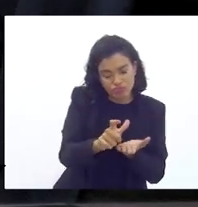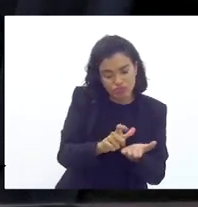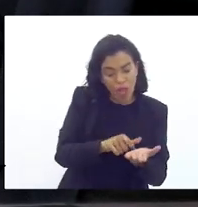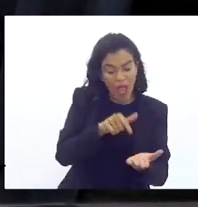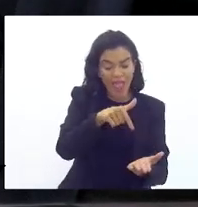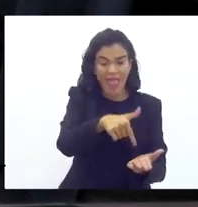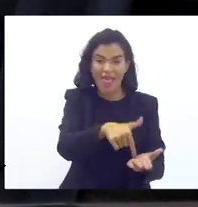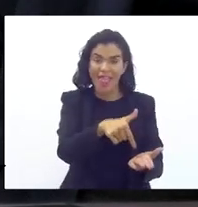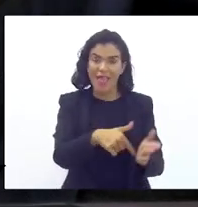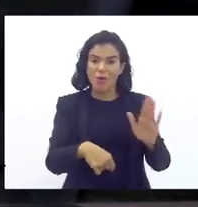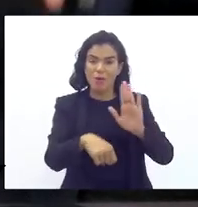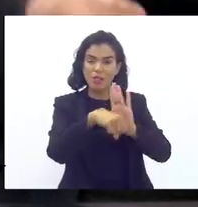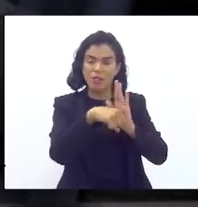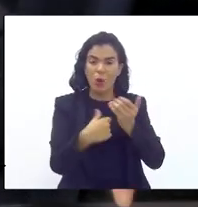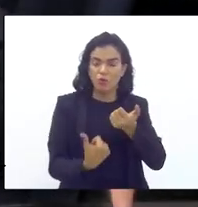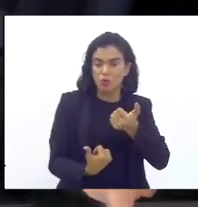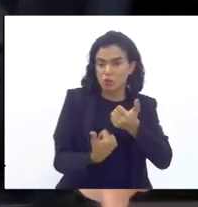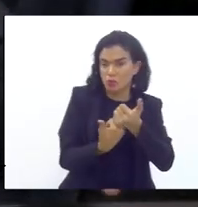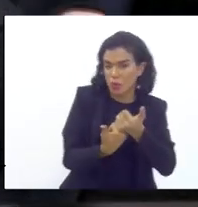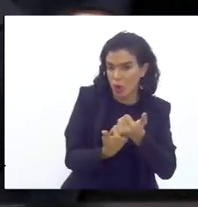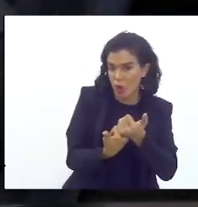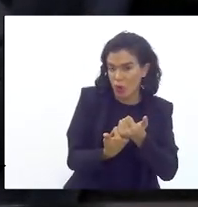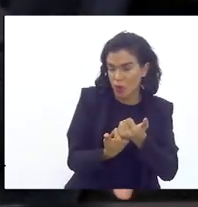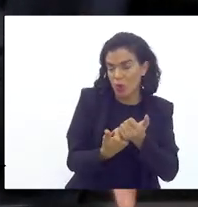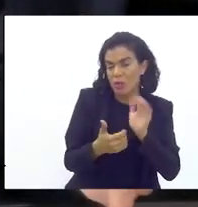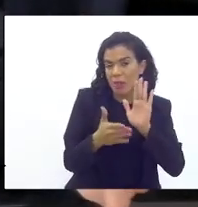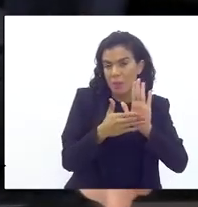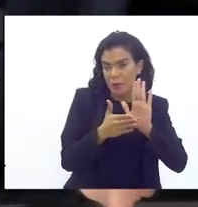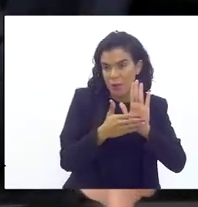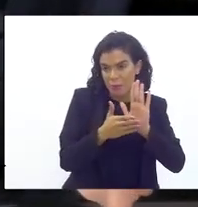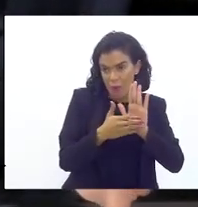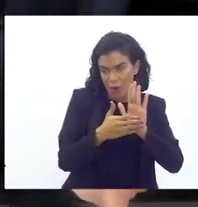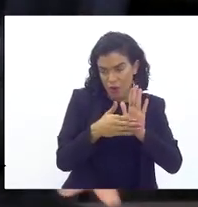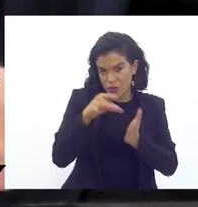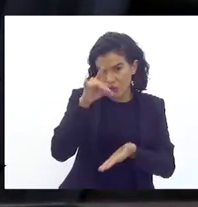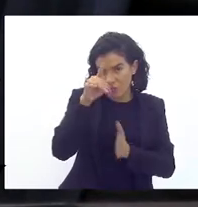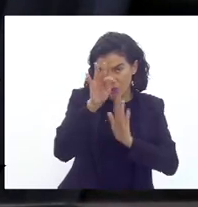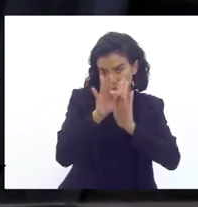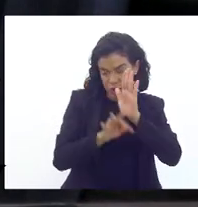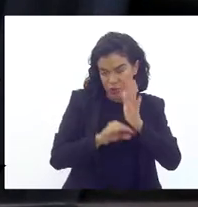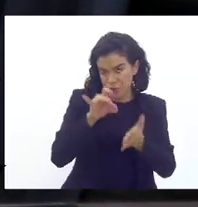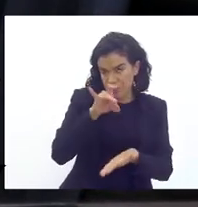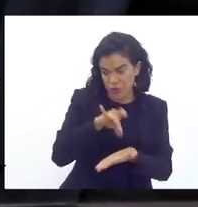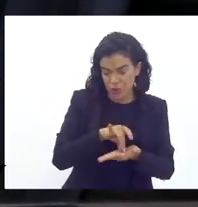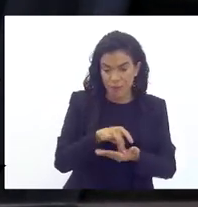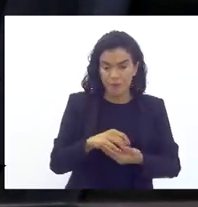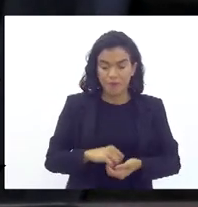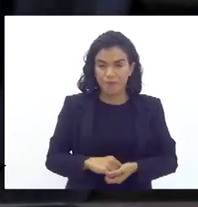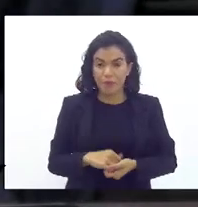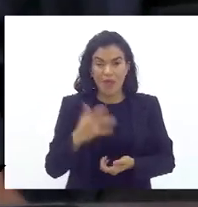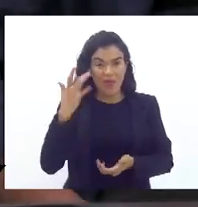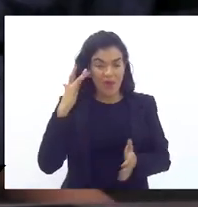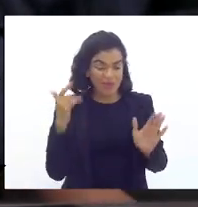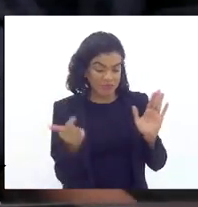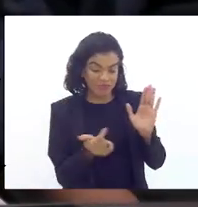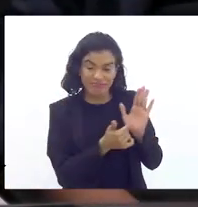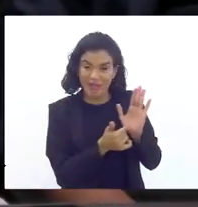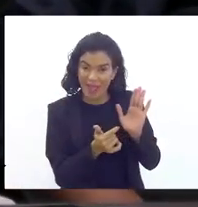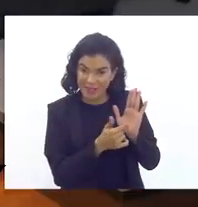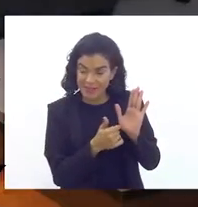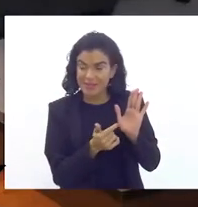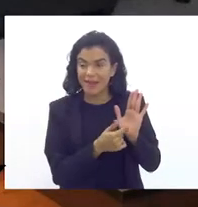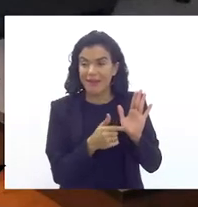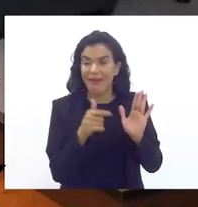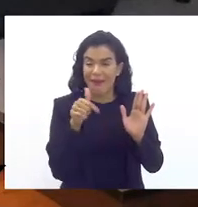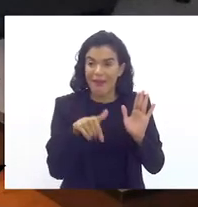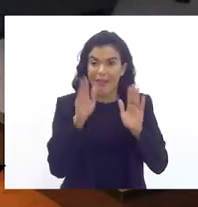Como suporte como na proposta e original Eu acho que esta é a questão